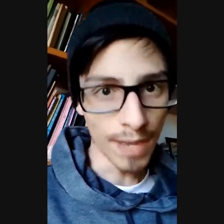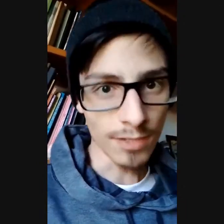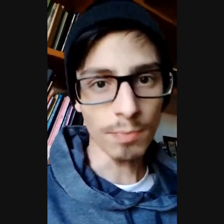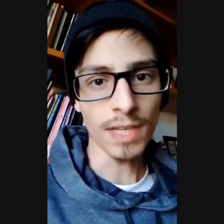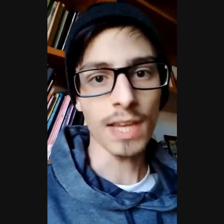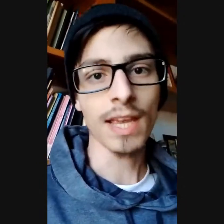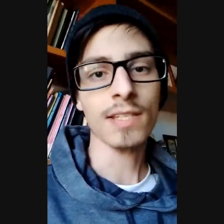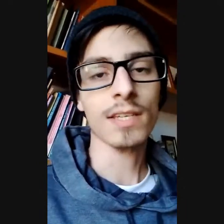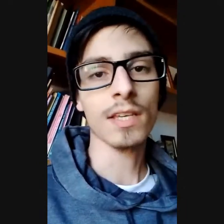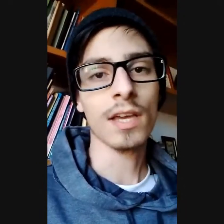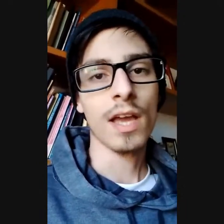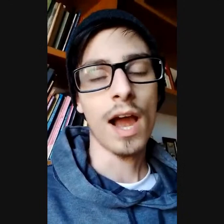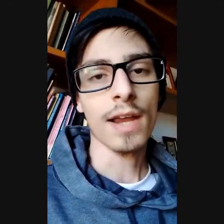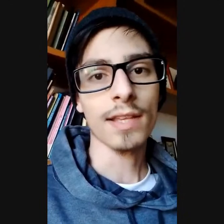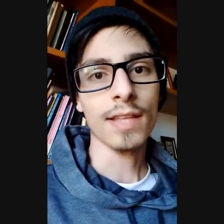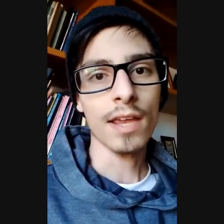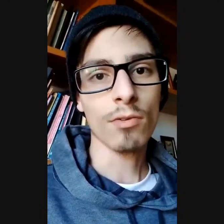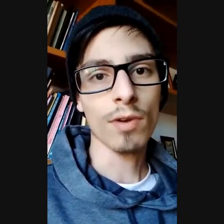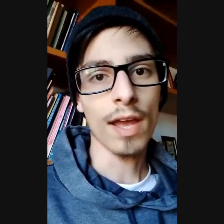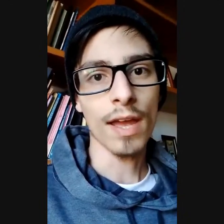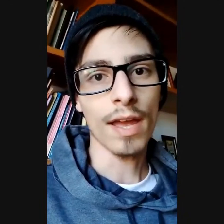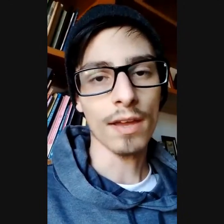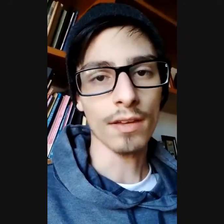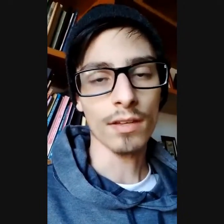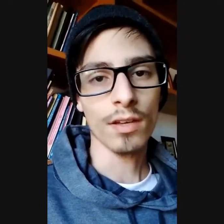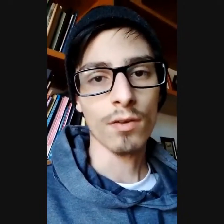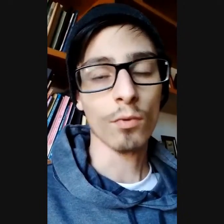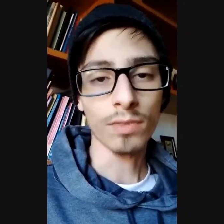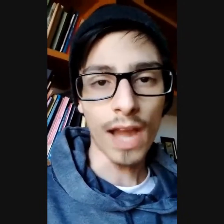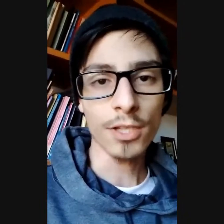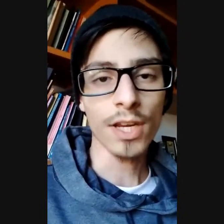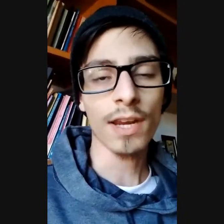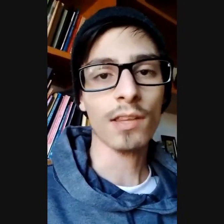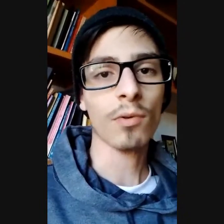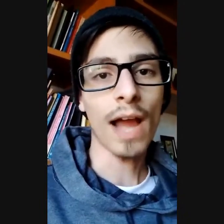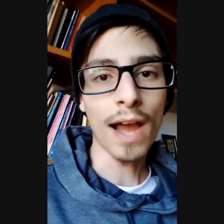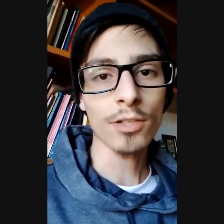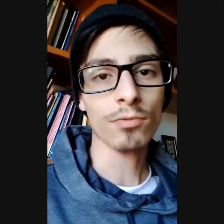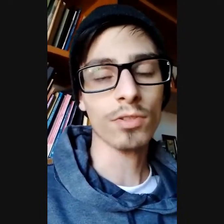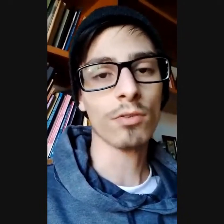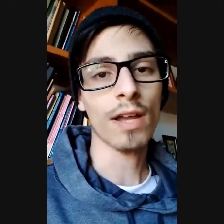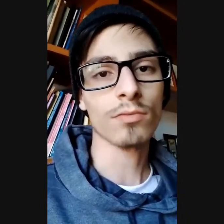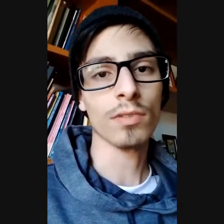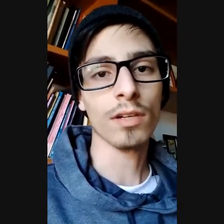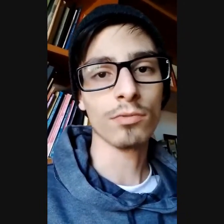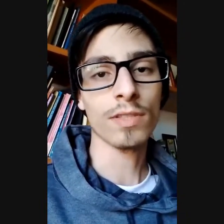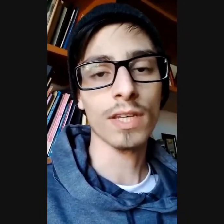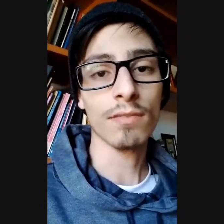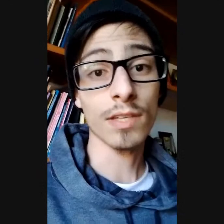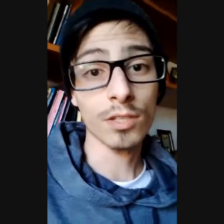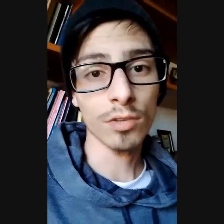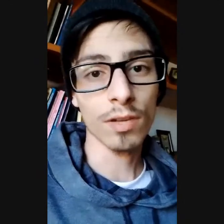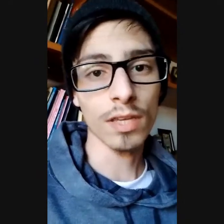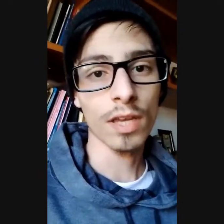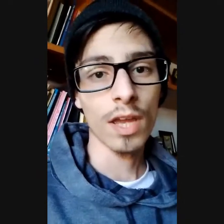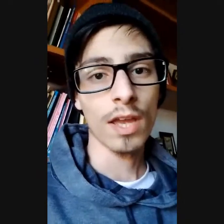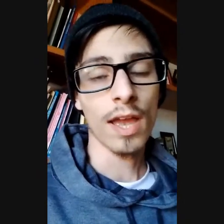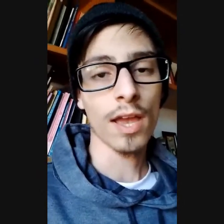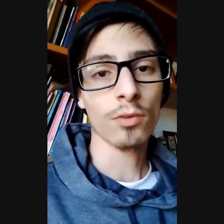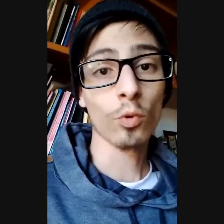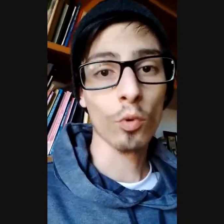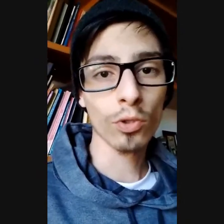E peço para que aqueles que ainda tenham vontade, que ainda tenham garra de continuar estudando, de seguir investindo